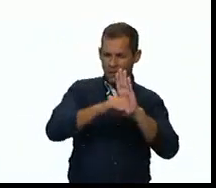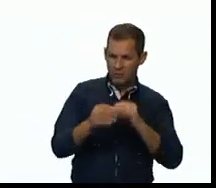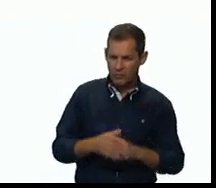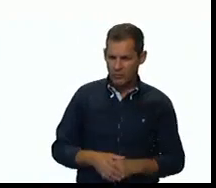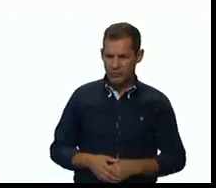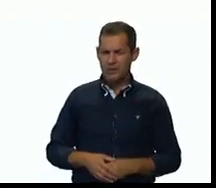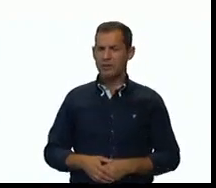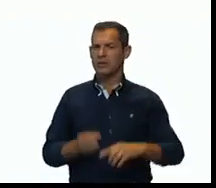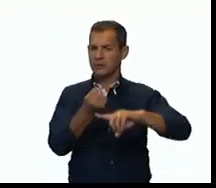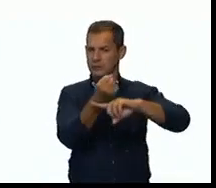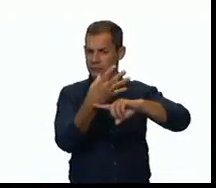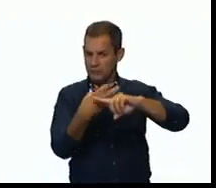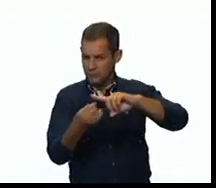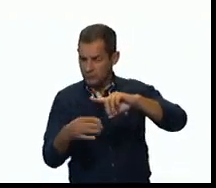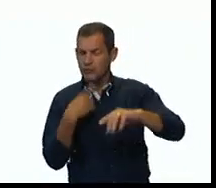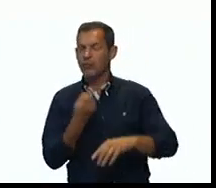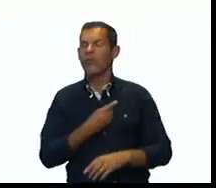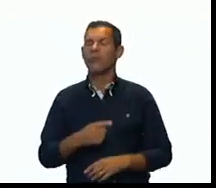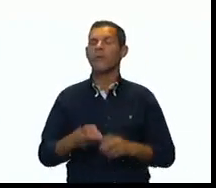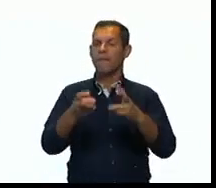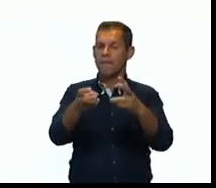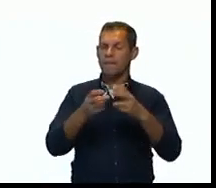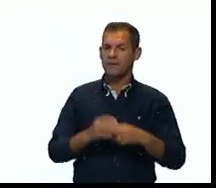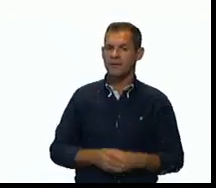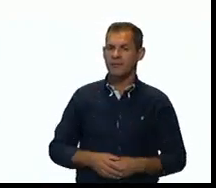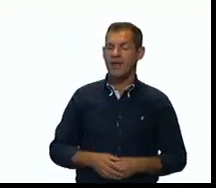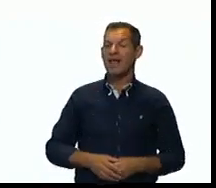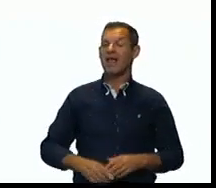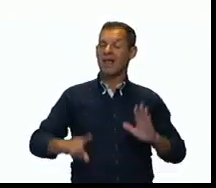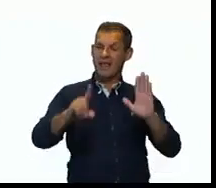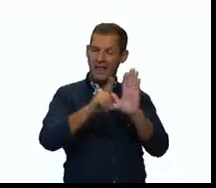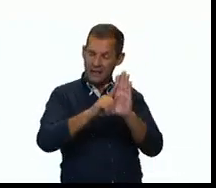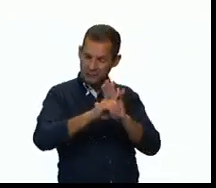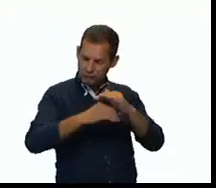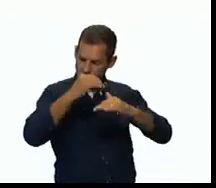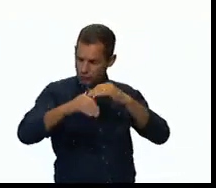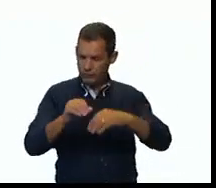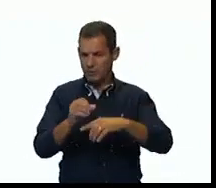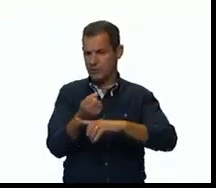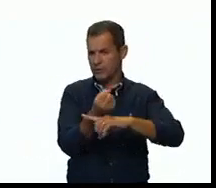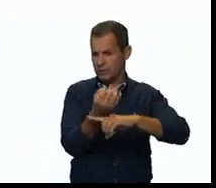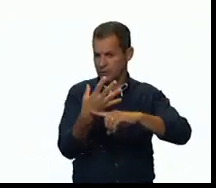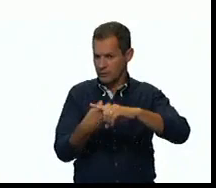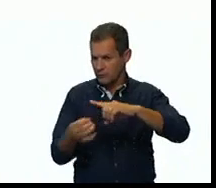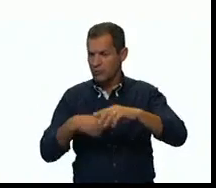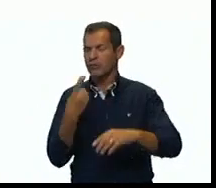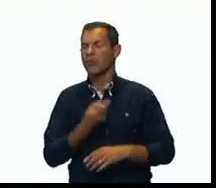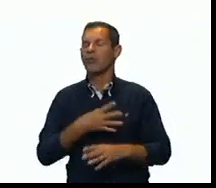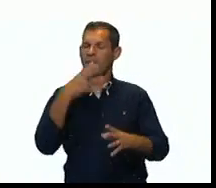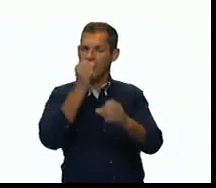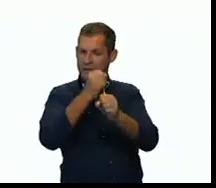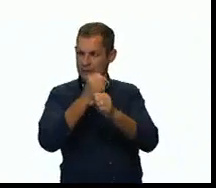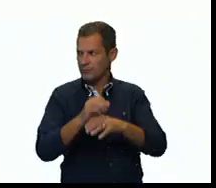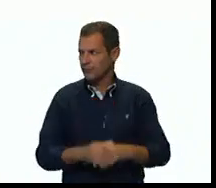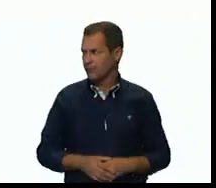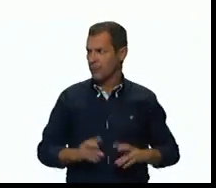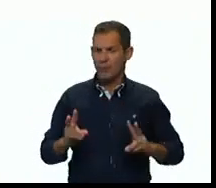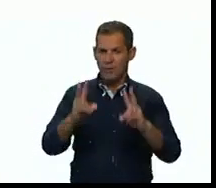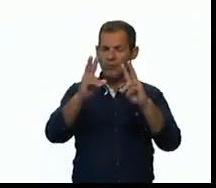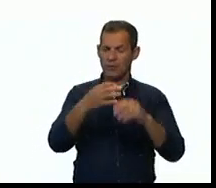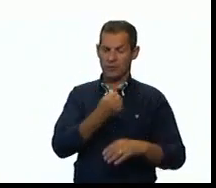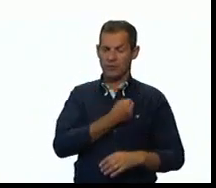de funções. Como que a gente determina a lei de formação de uma função? Como que a gente calcula o